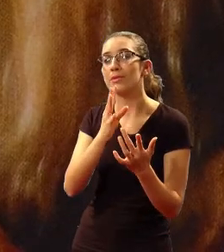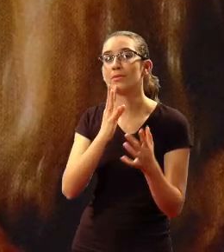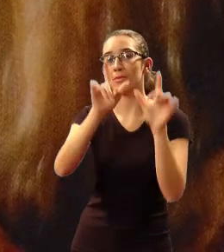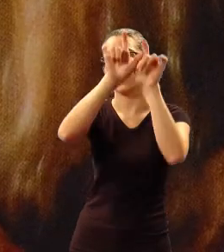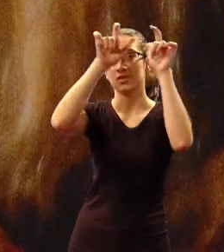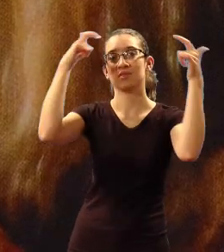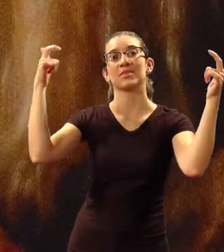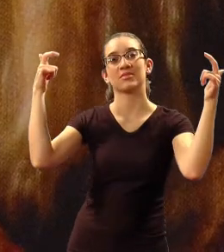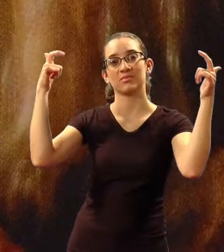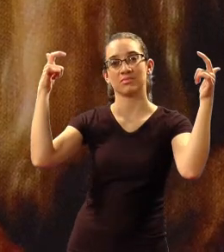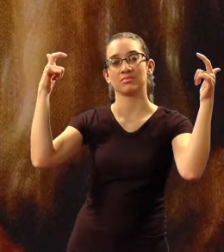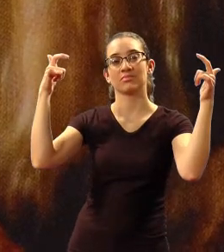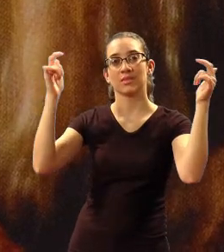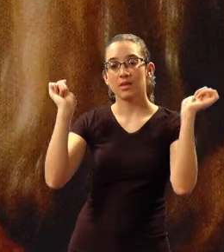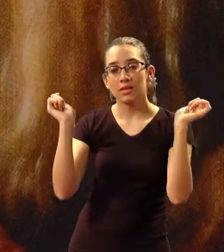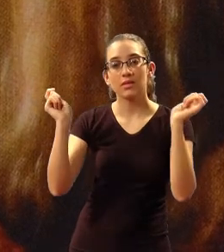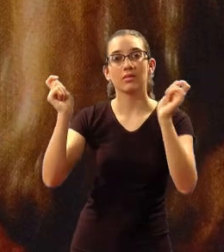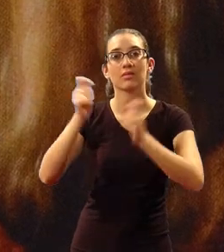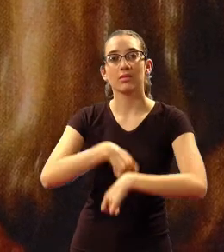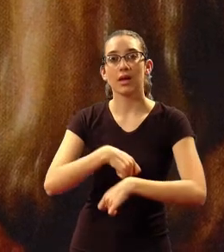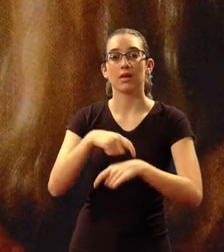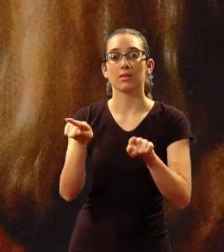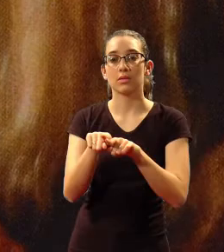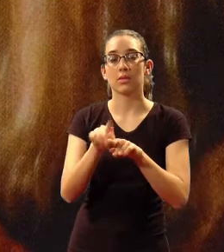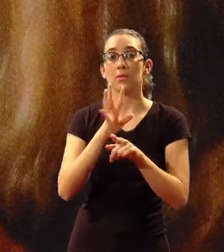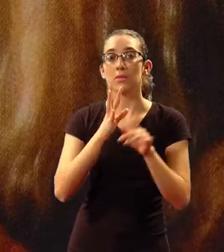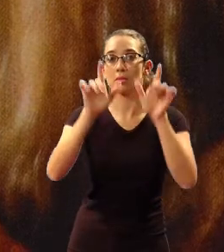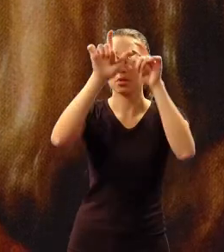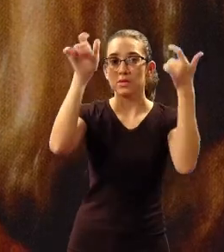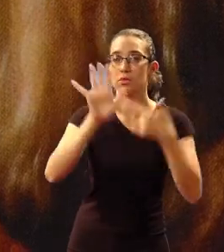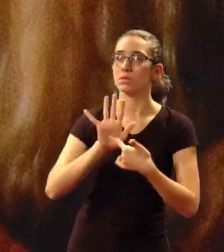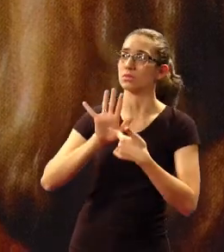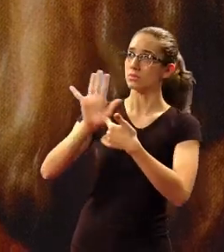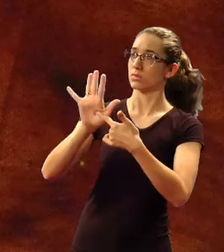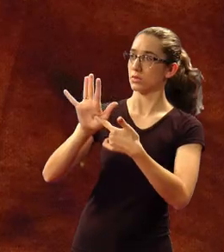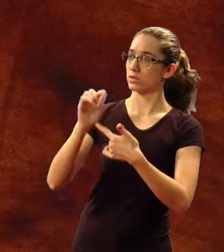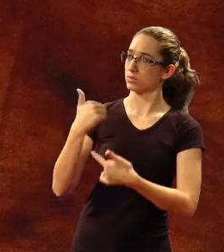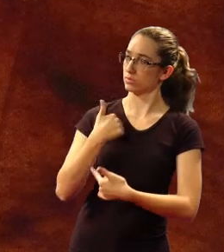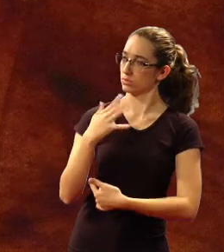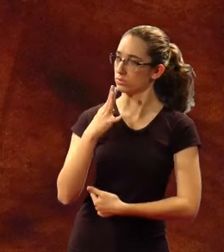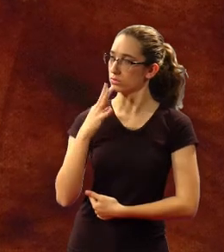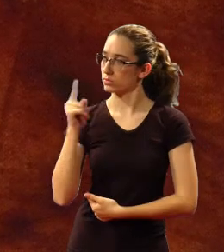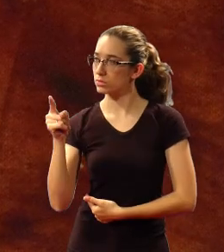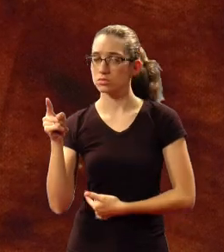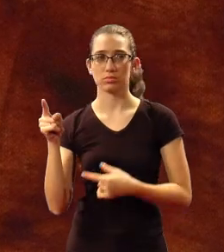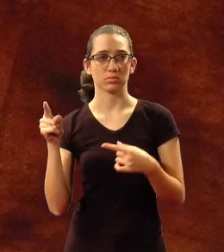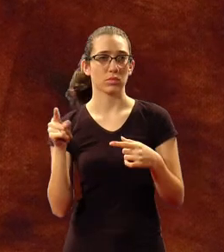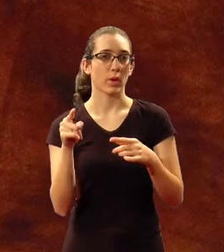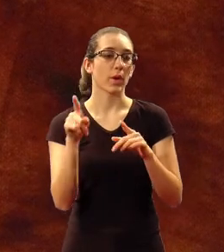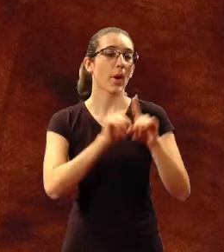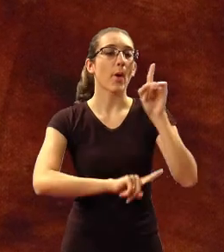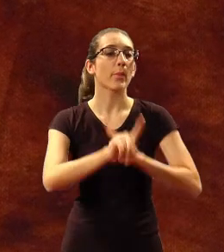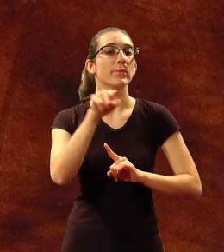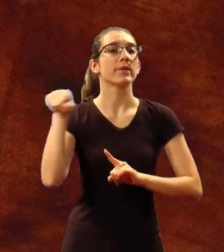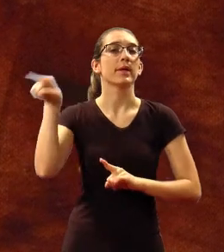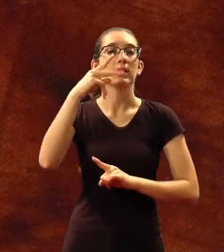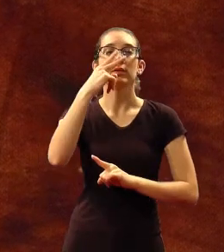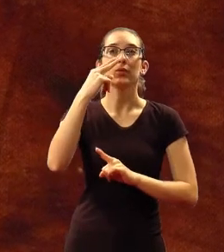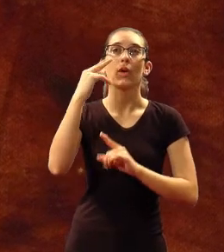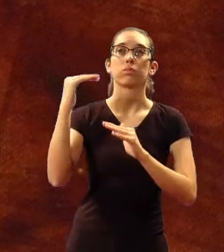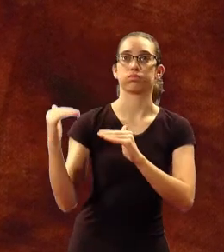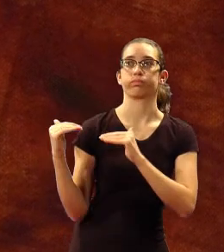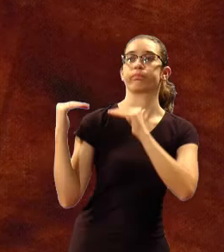acesso ao conhecimento e que impõe esse conhecimento perante aqueles que, no contexto da sociedade,